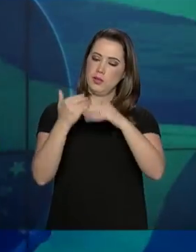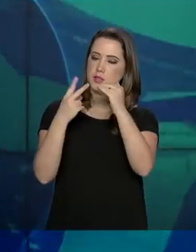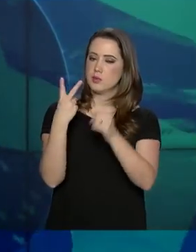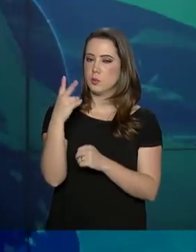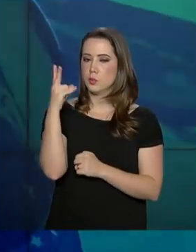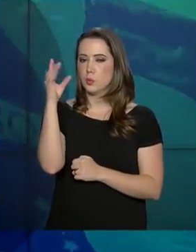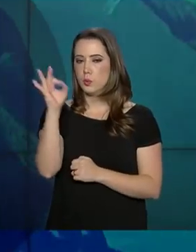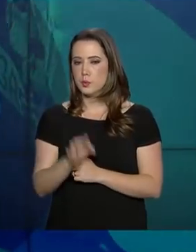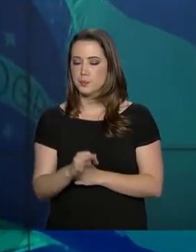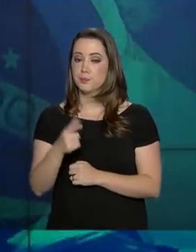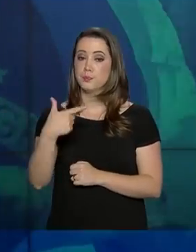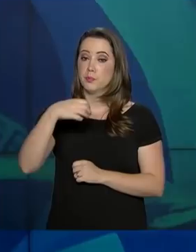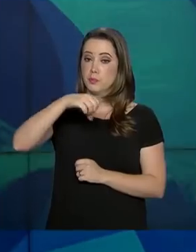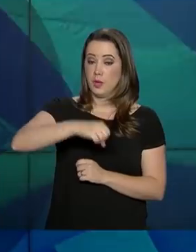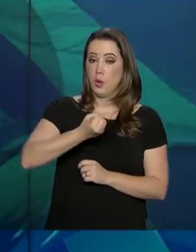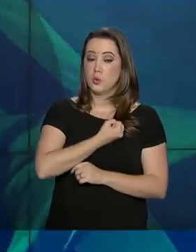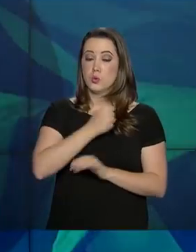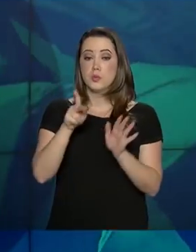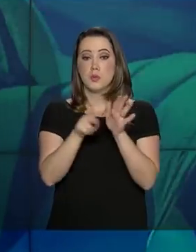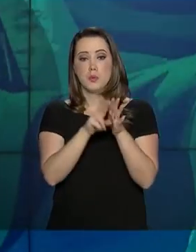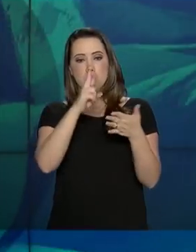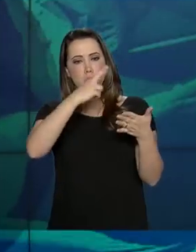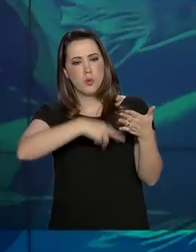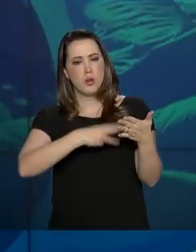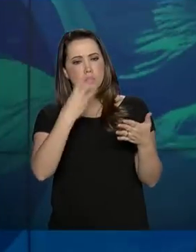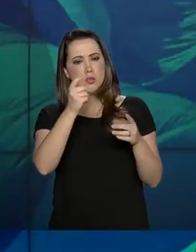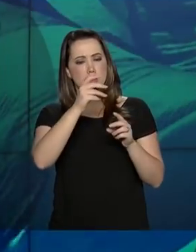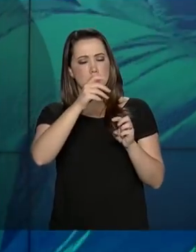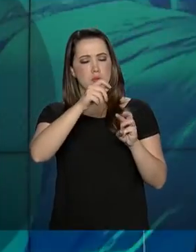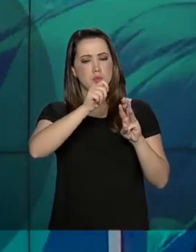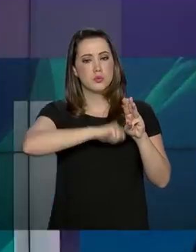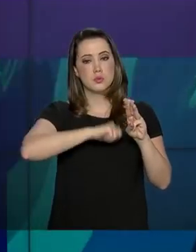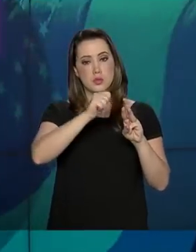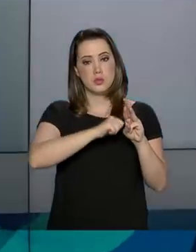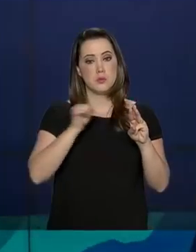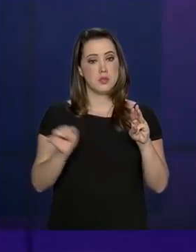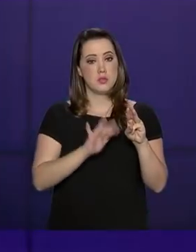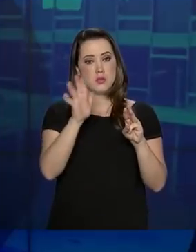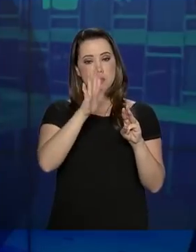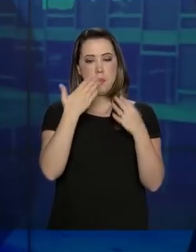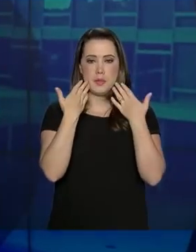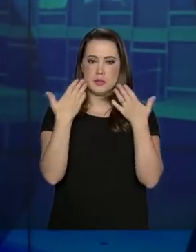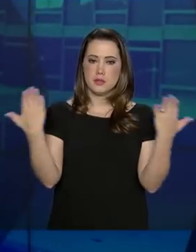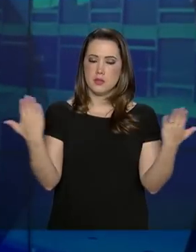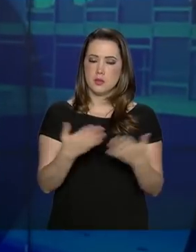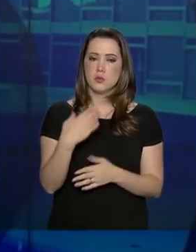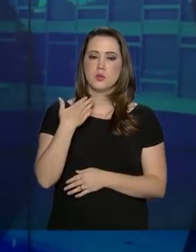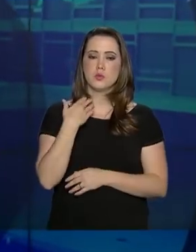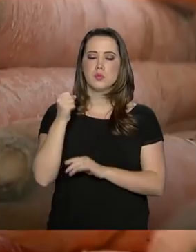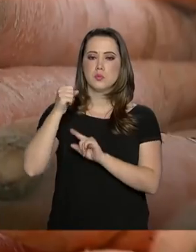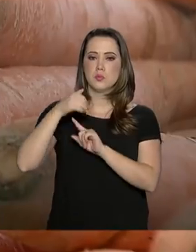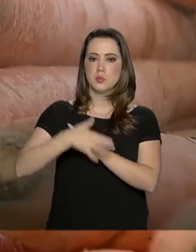em 2019. Os números são do relatório trimestral de inflação, apresentado hoje pelo Banco Central.